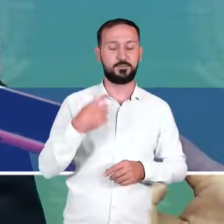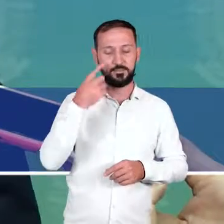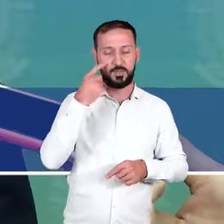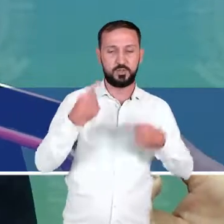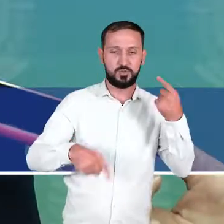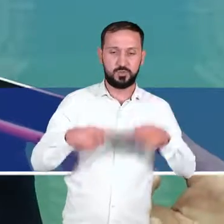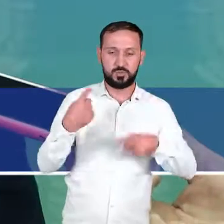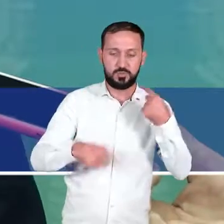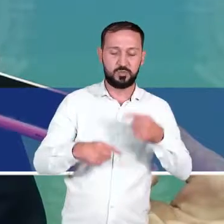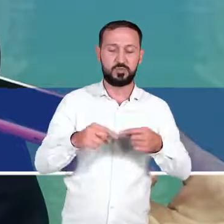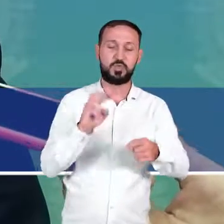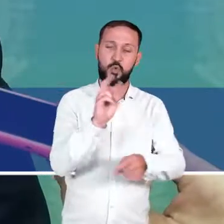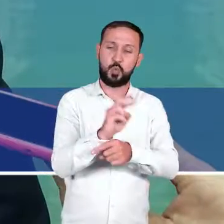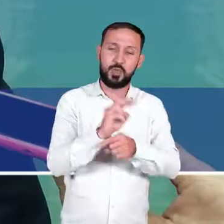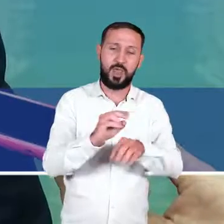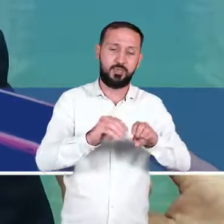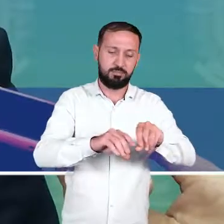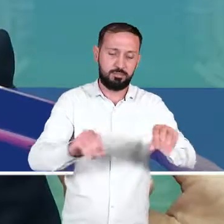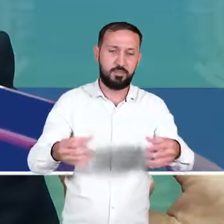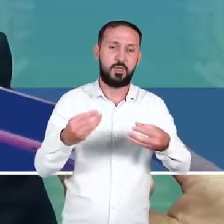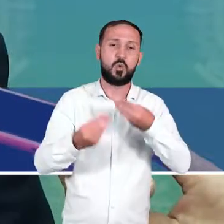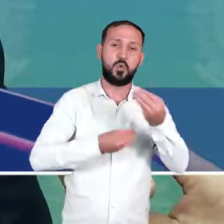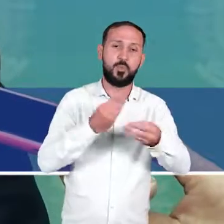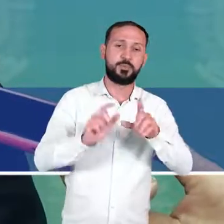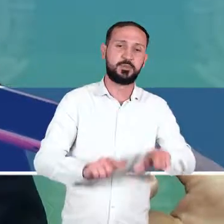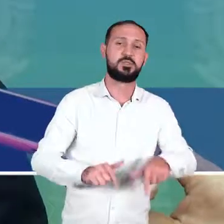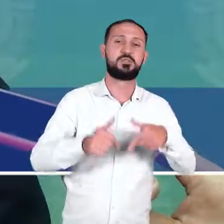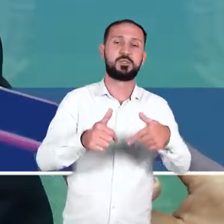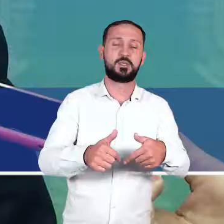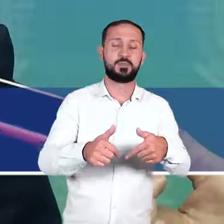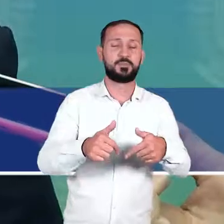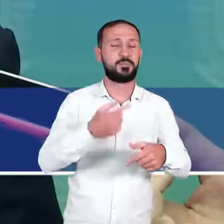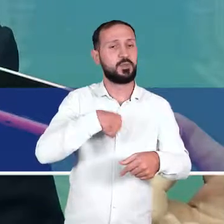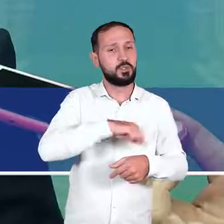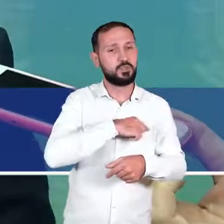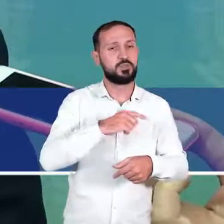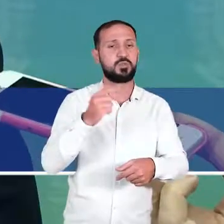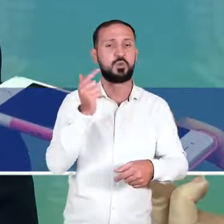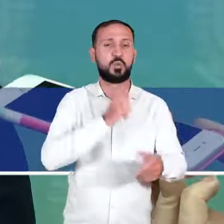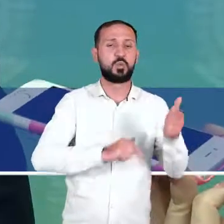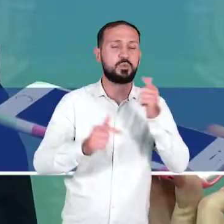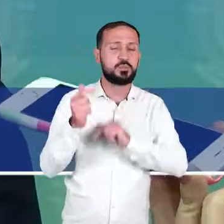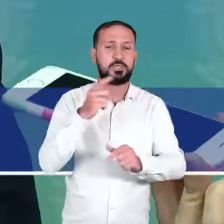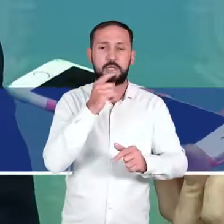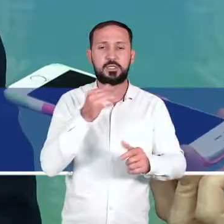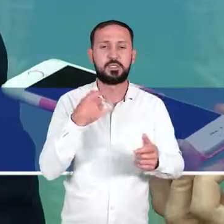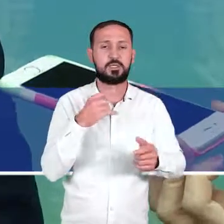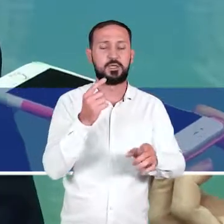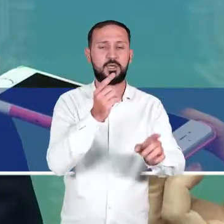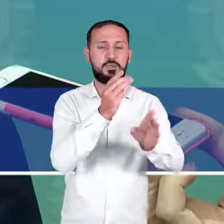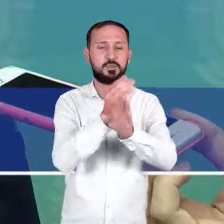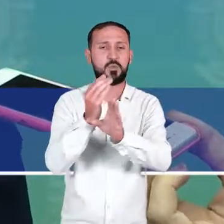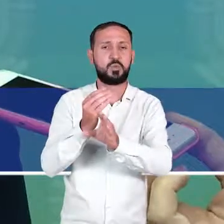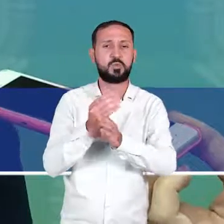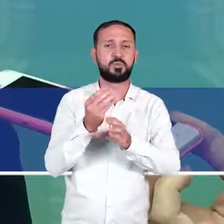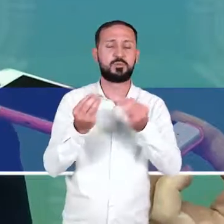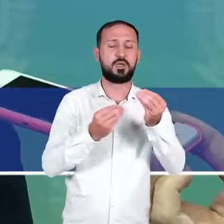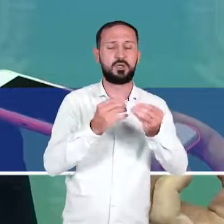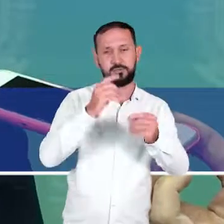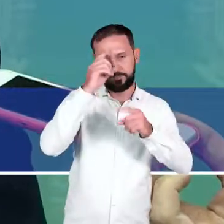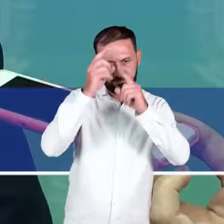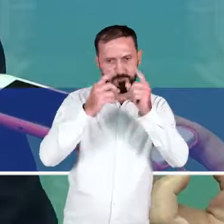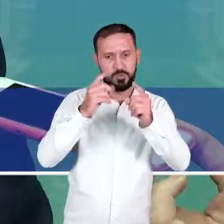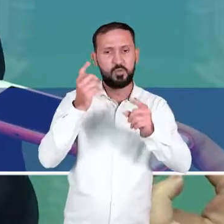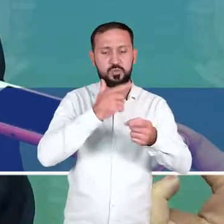debater plano de manejo, para debater ações, para que nós possamos encontrar